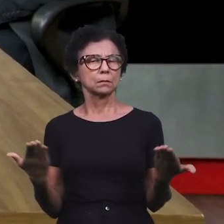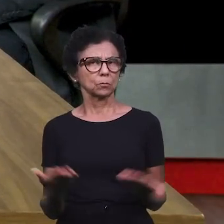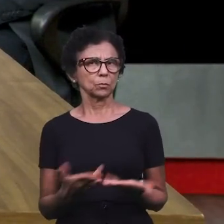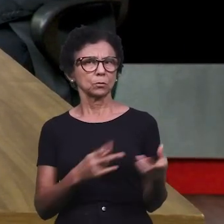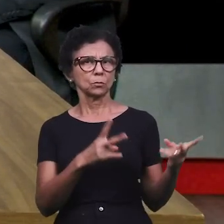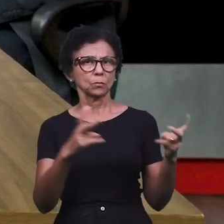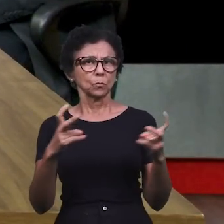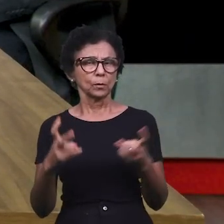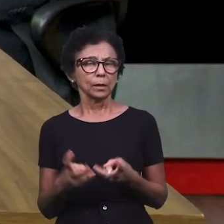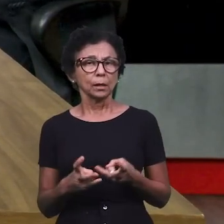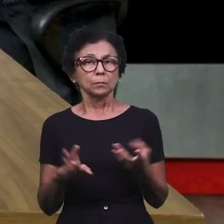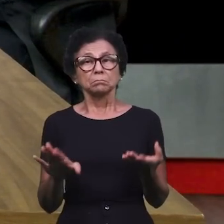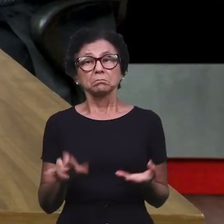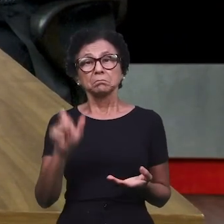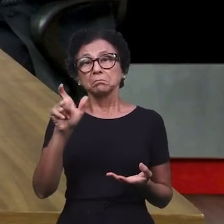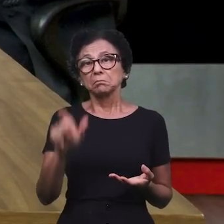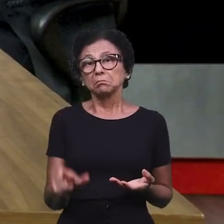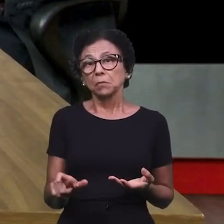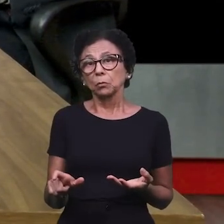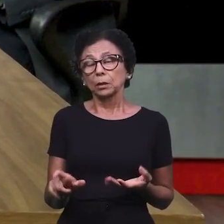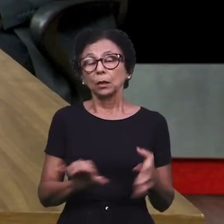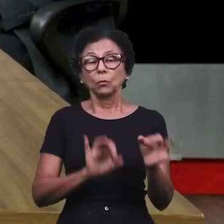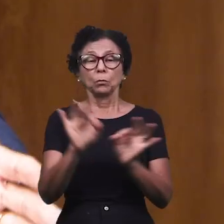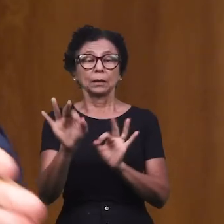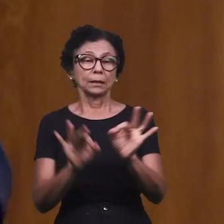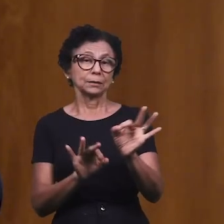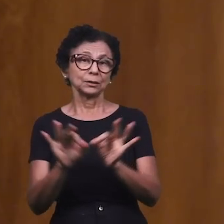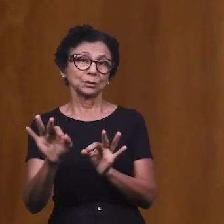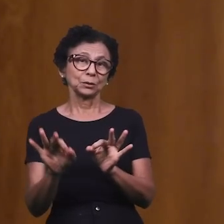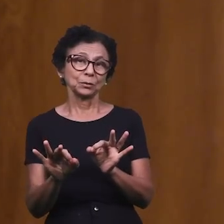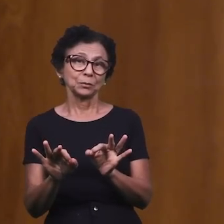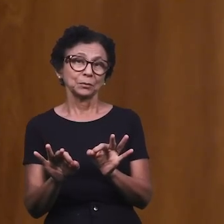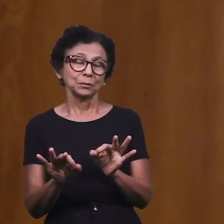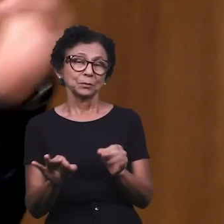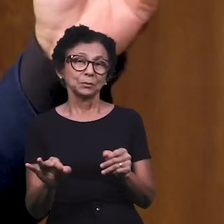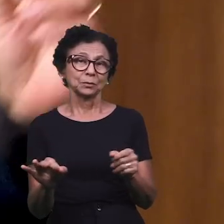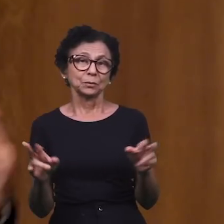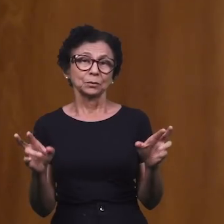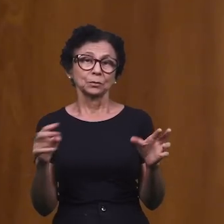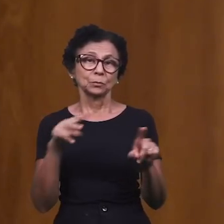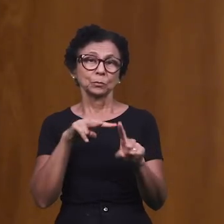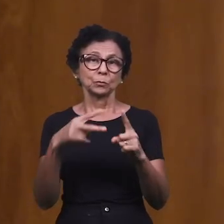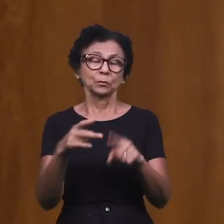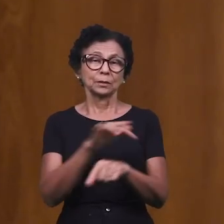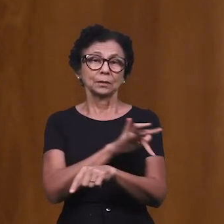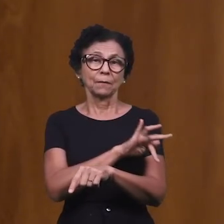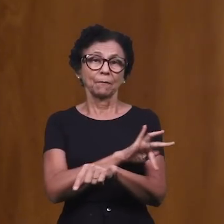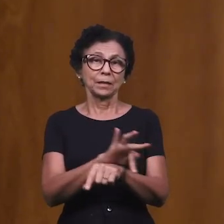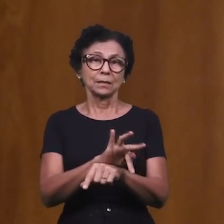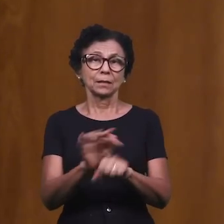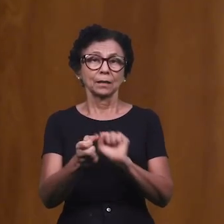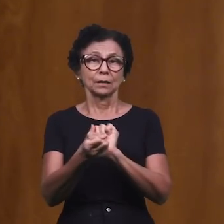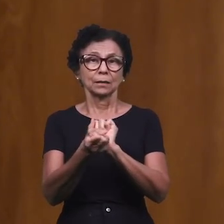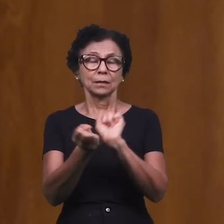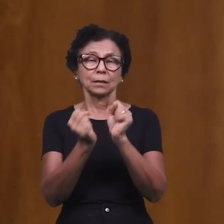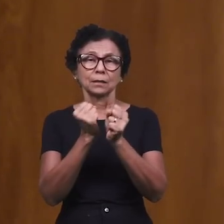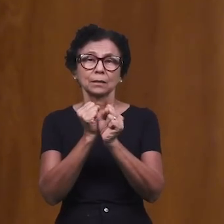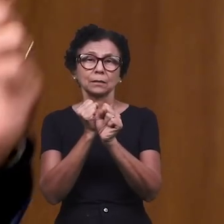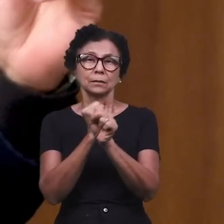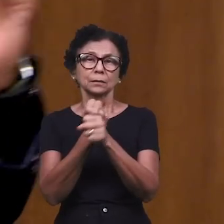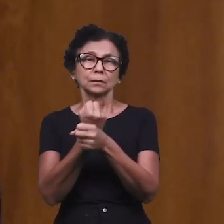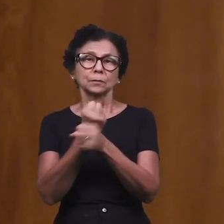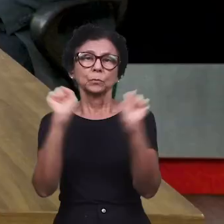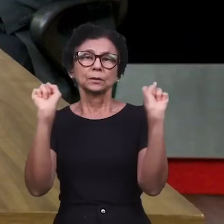alguém tivesse colocado essa ordem. Então isso para a física é impossível. Nós temos um outro slide ali, voltando a falar